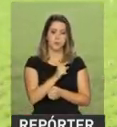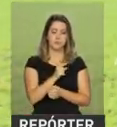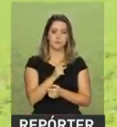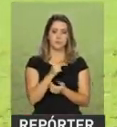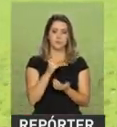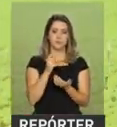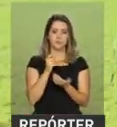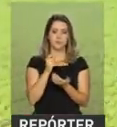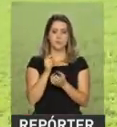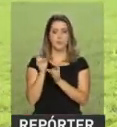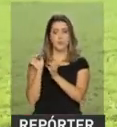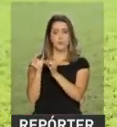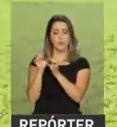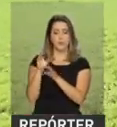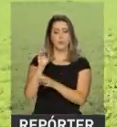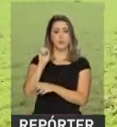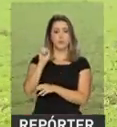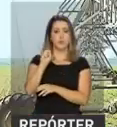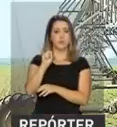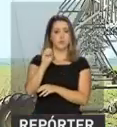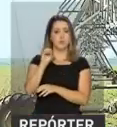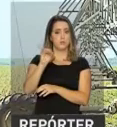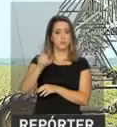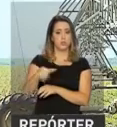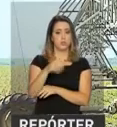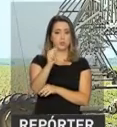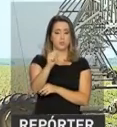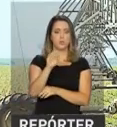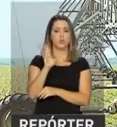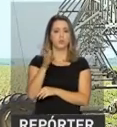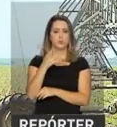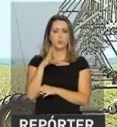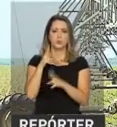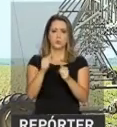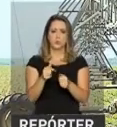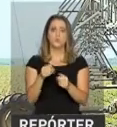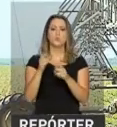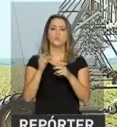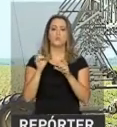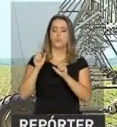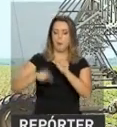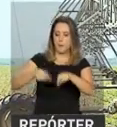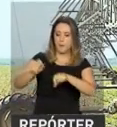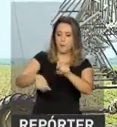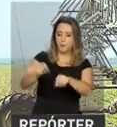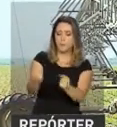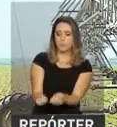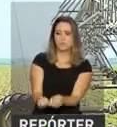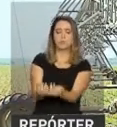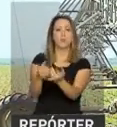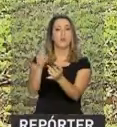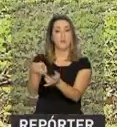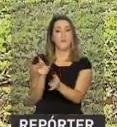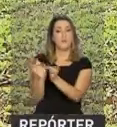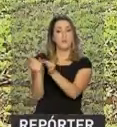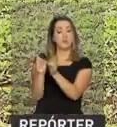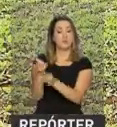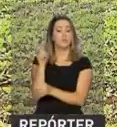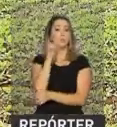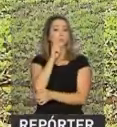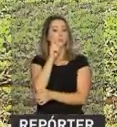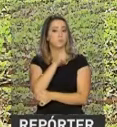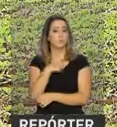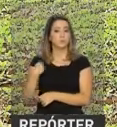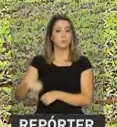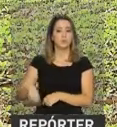tem acumulado resultados positivos no campo praticamente tudo que produz é exportado para os estados unidos e china para ele